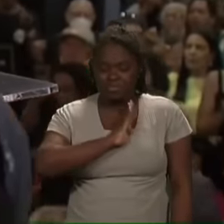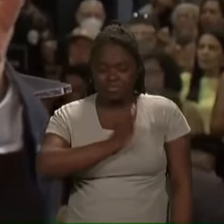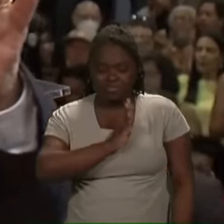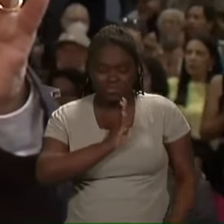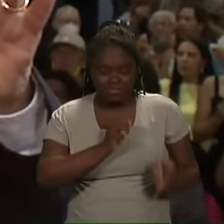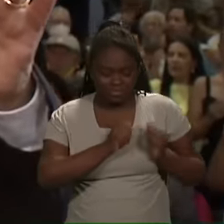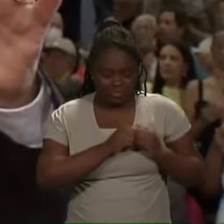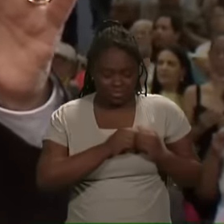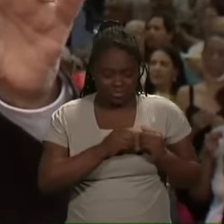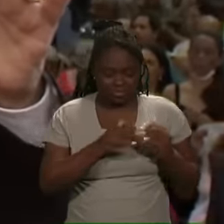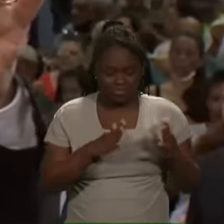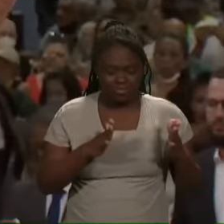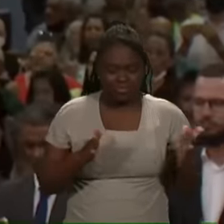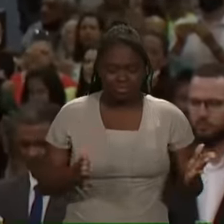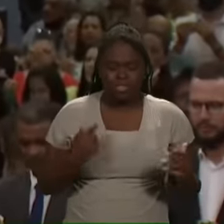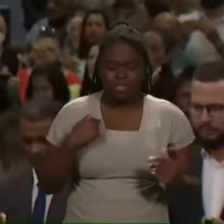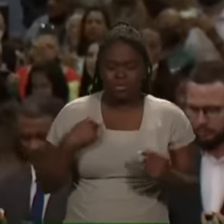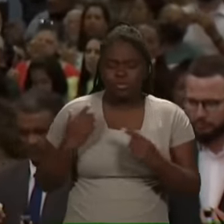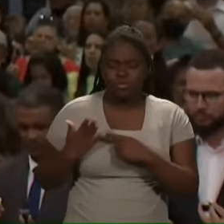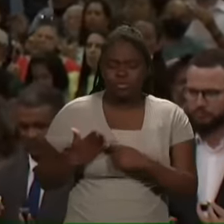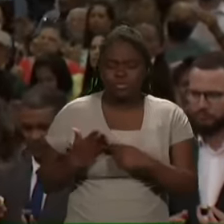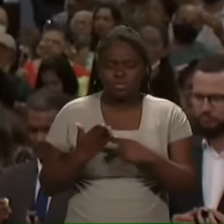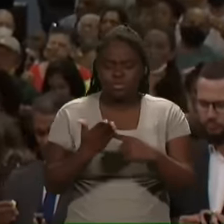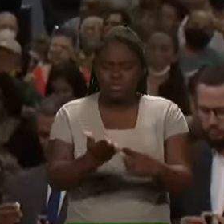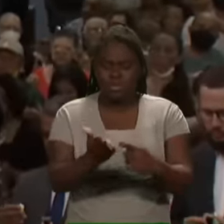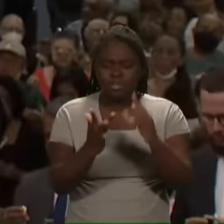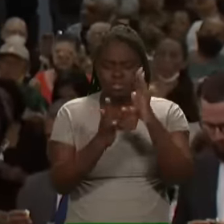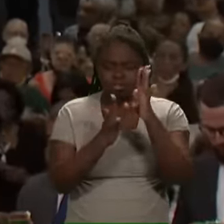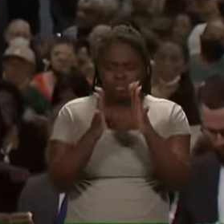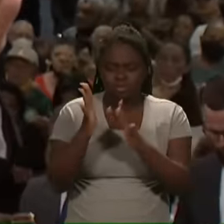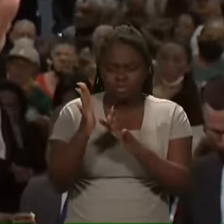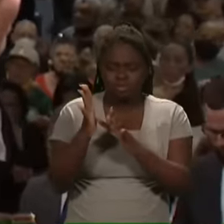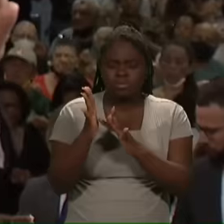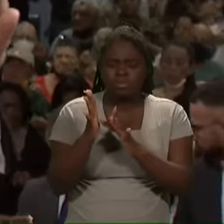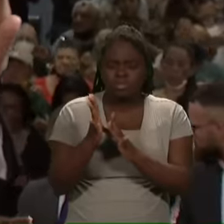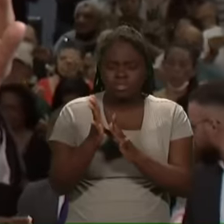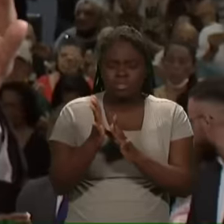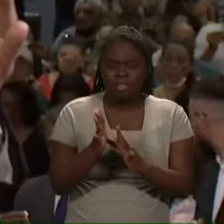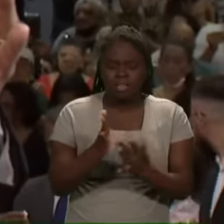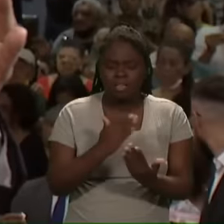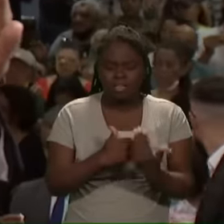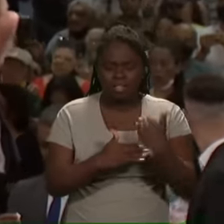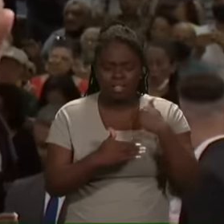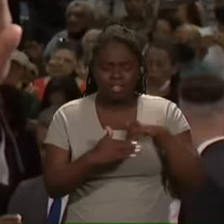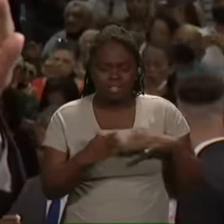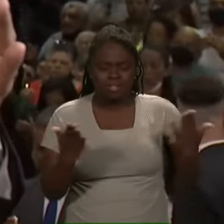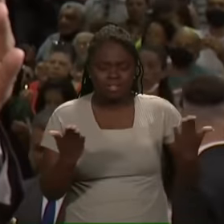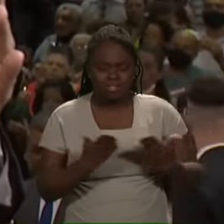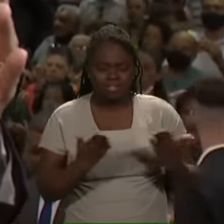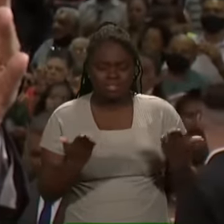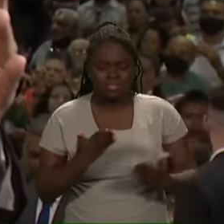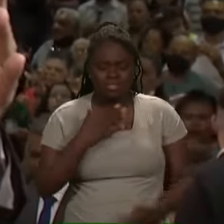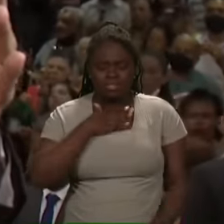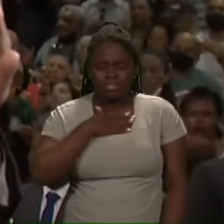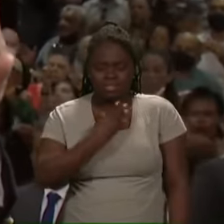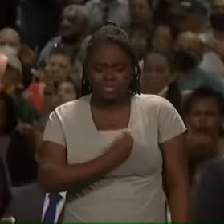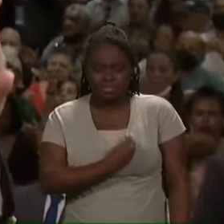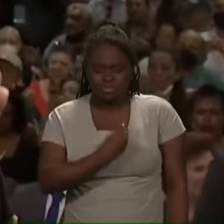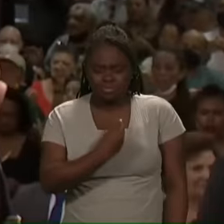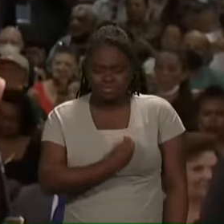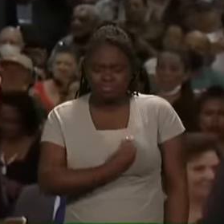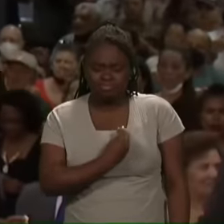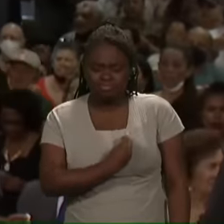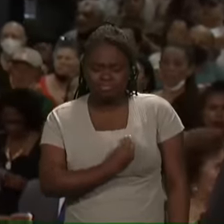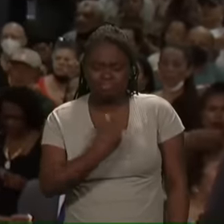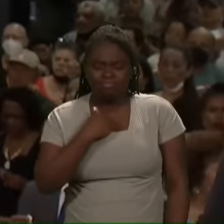coração e eu Te convido: Jesus, entra agora na minha vida,